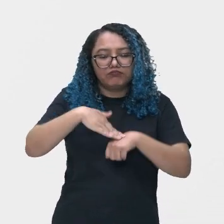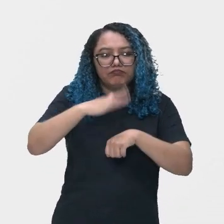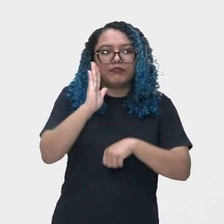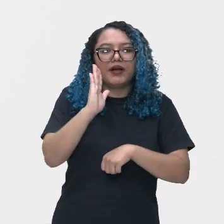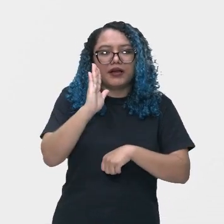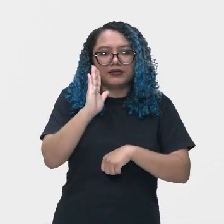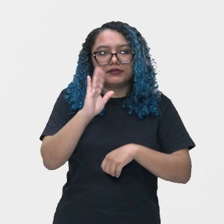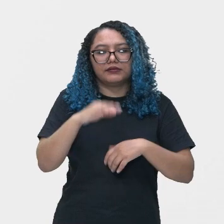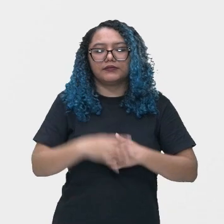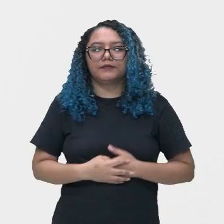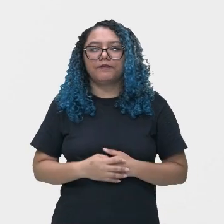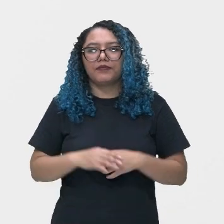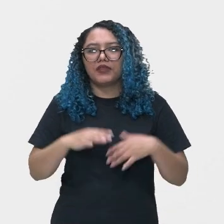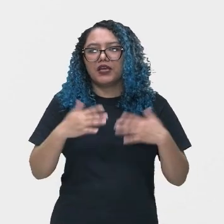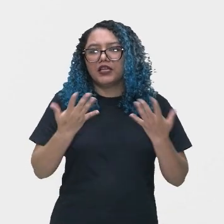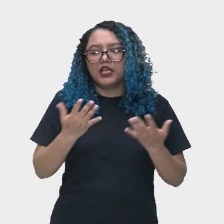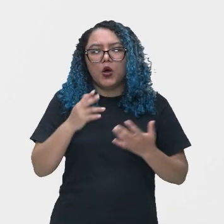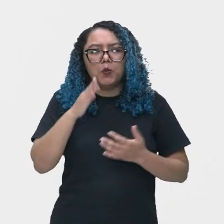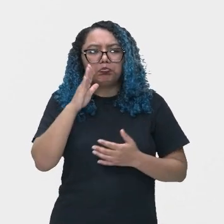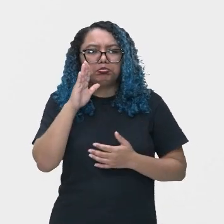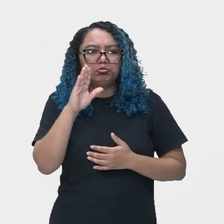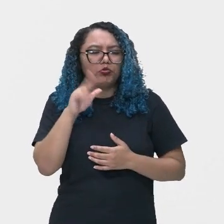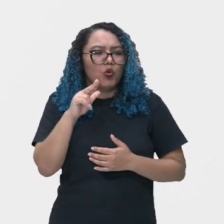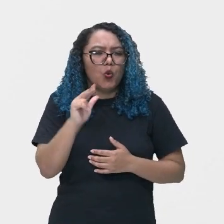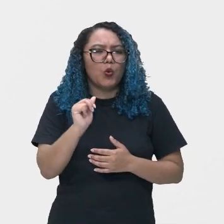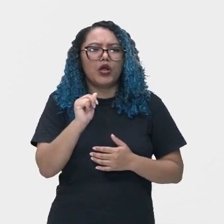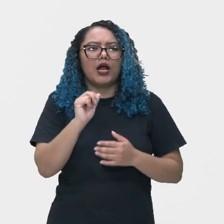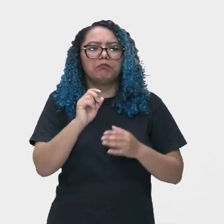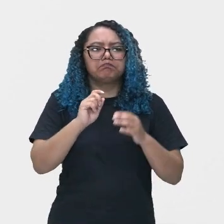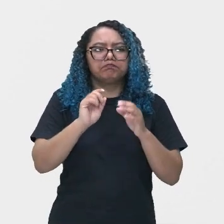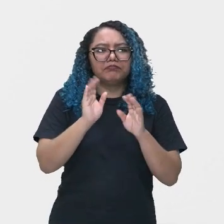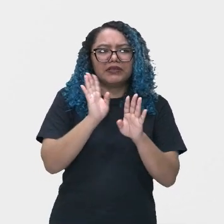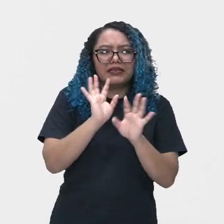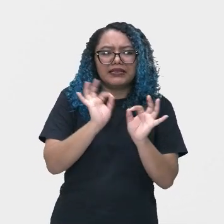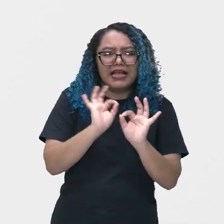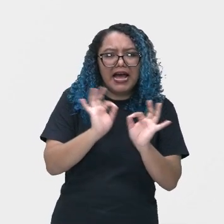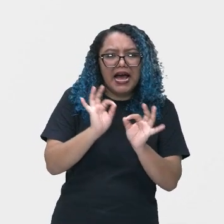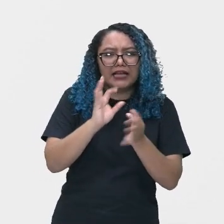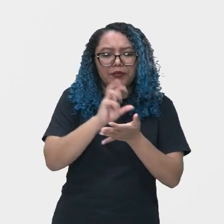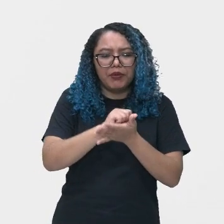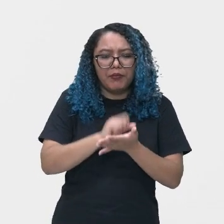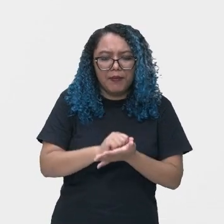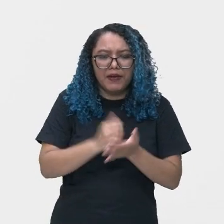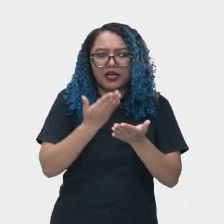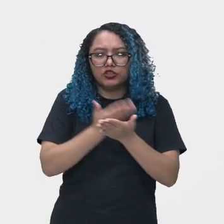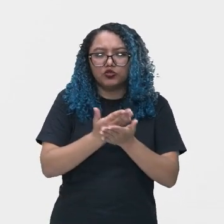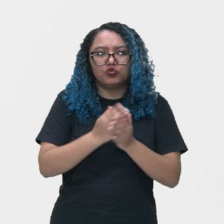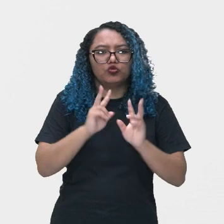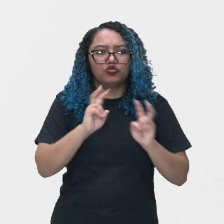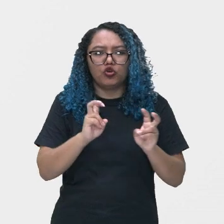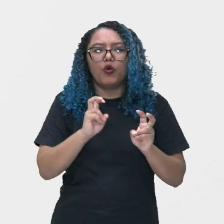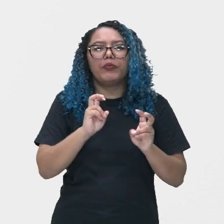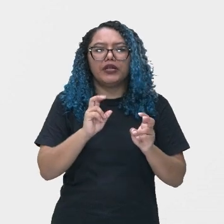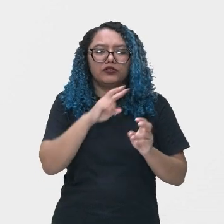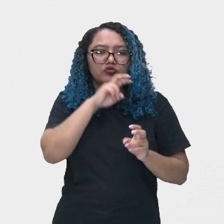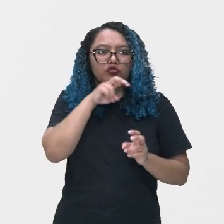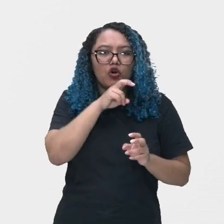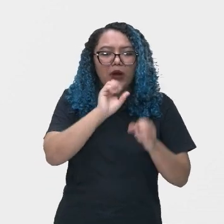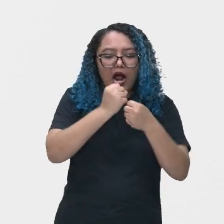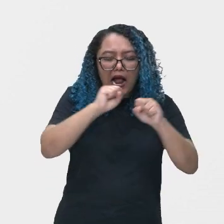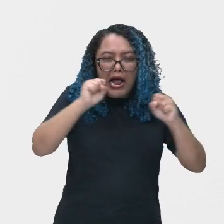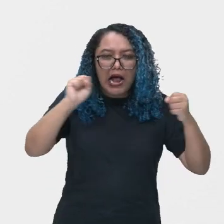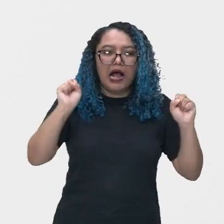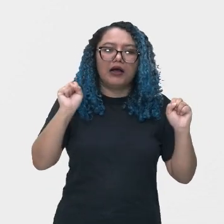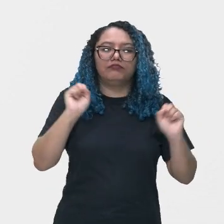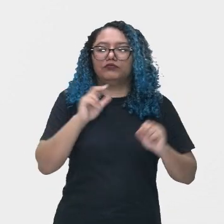houve o registro aqui com relação às sucuris, né? Agora vamos ver a próxima, que é, no caso, outra fake